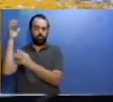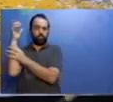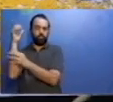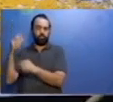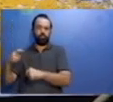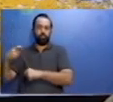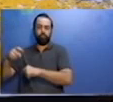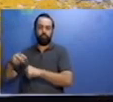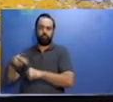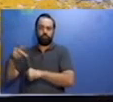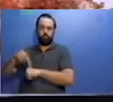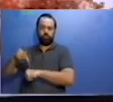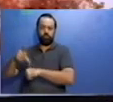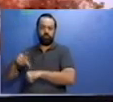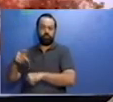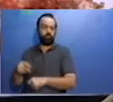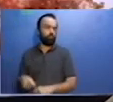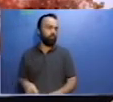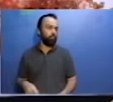rochas.